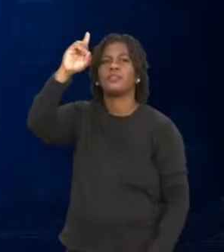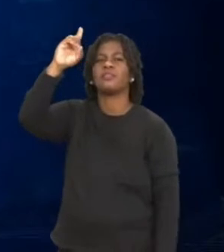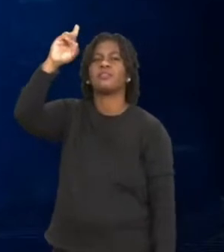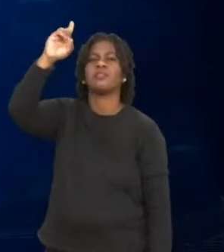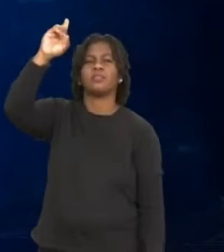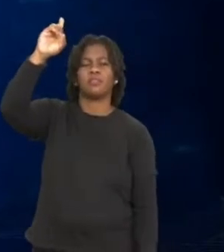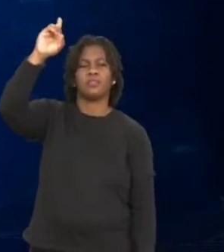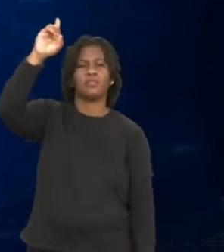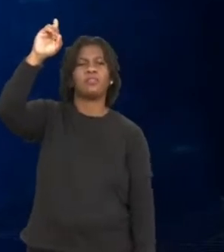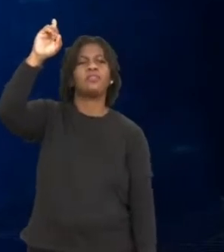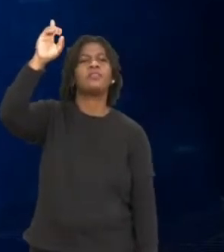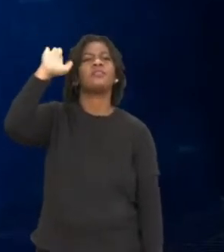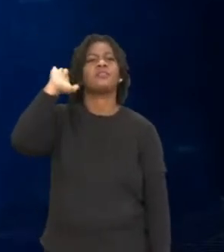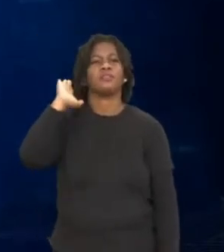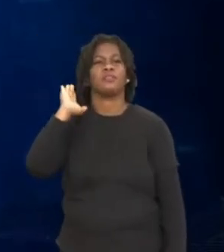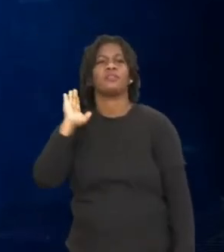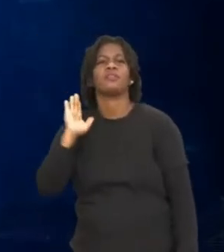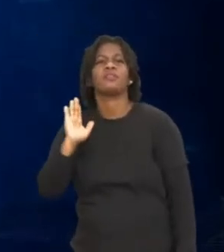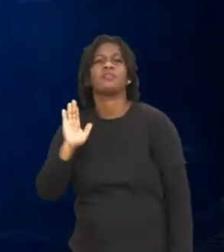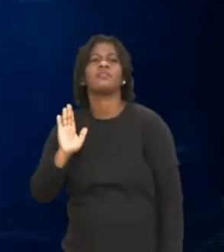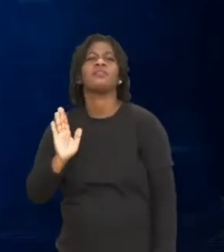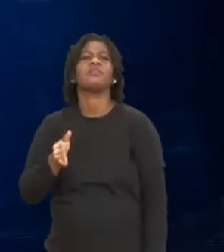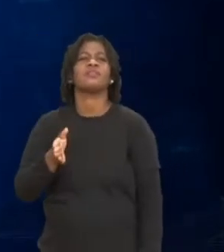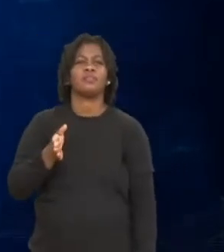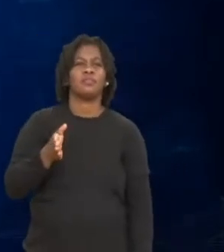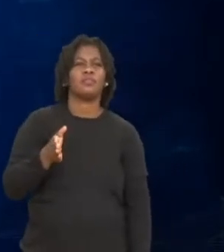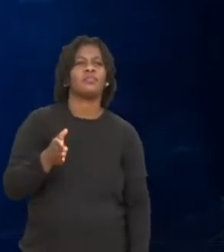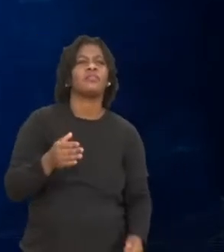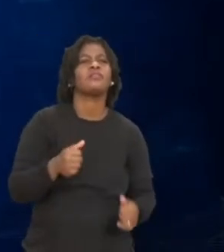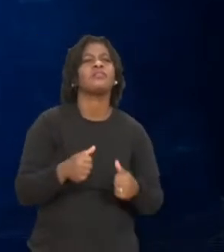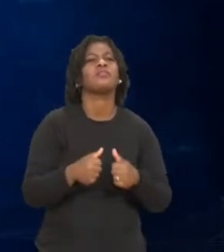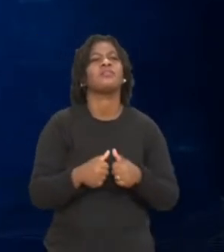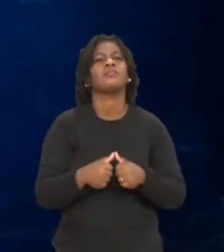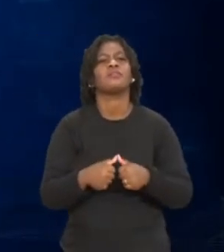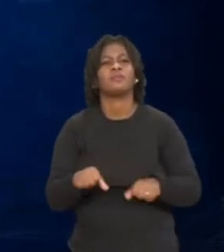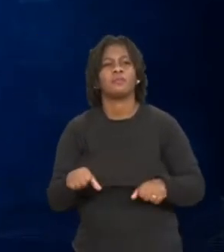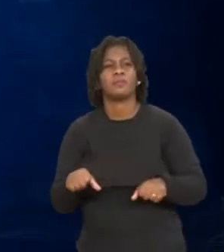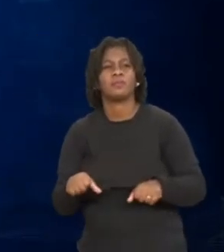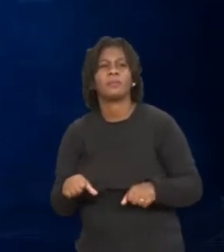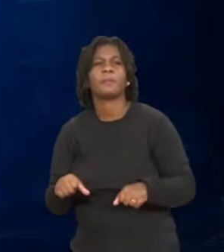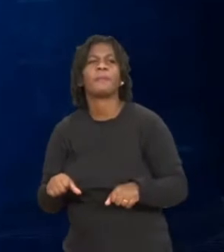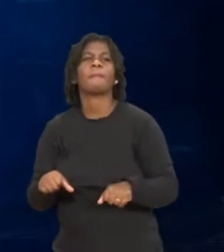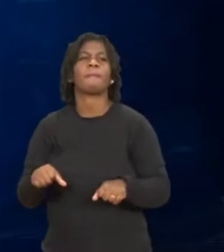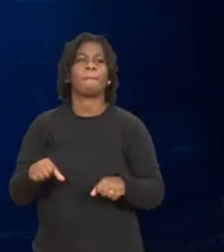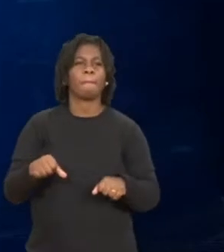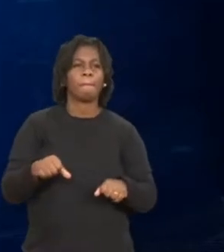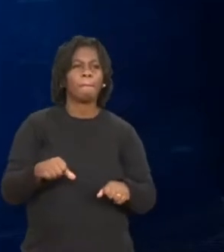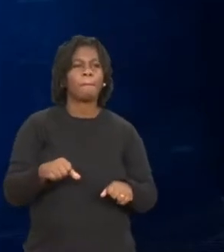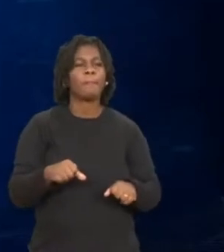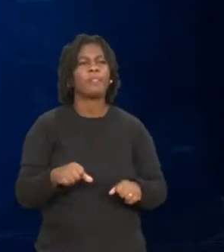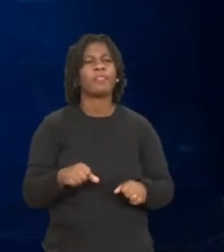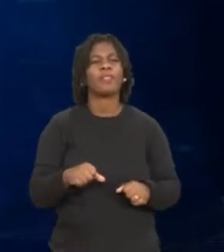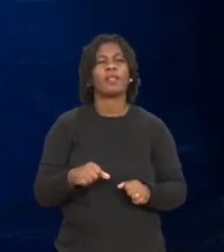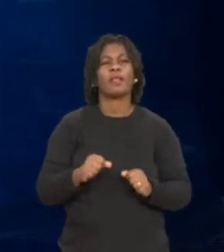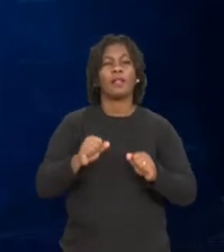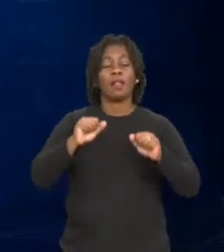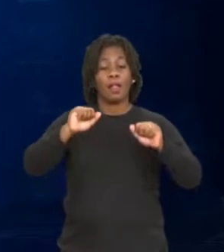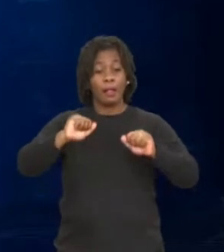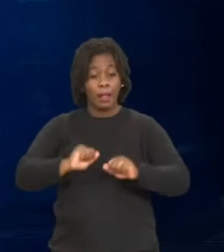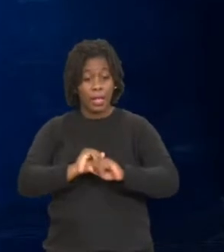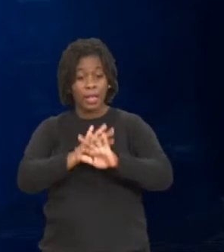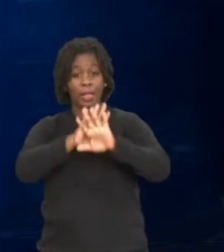que perante seu Deus já estão. Seu Deus já estão. Todo mundo cantando alvo mais que a